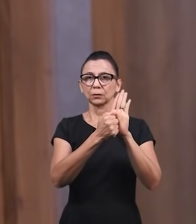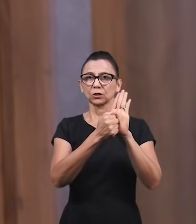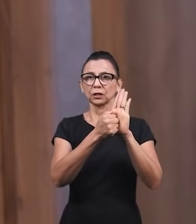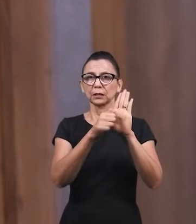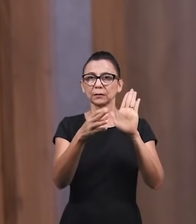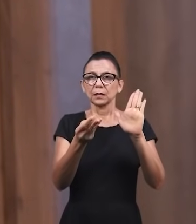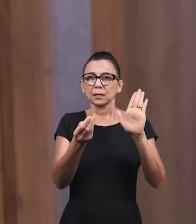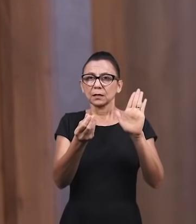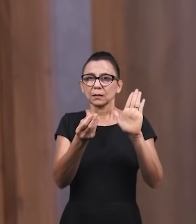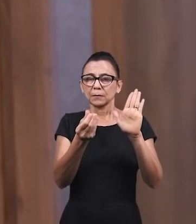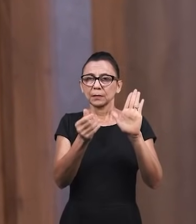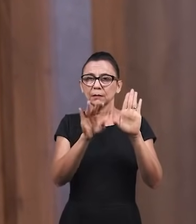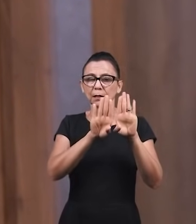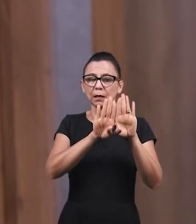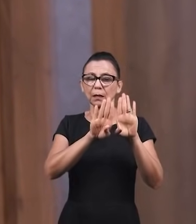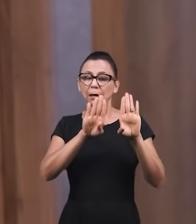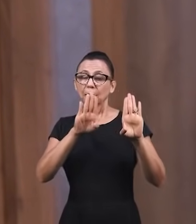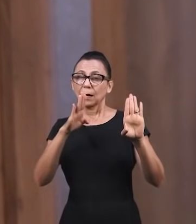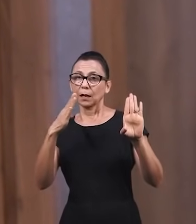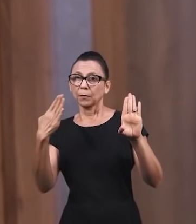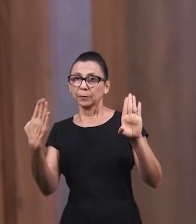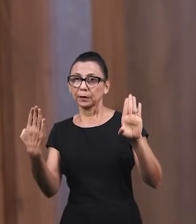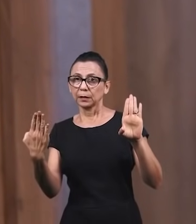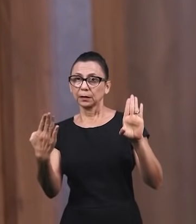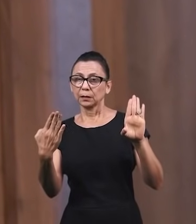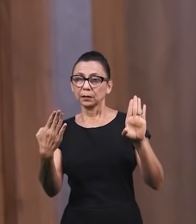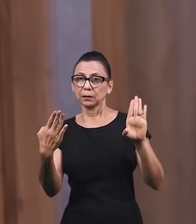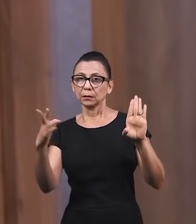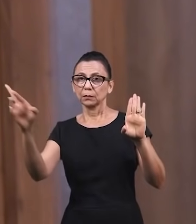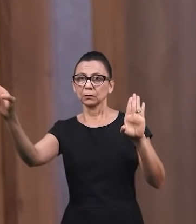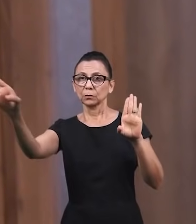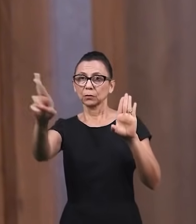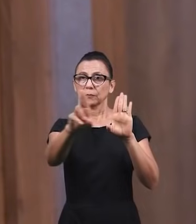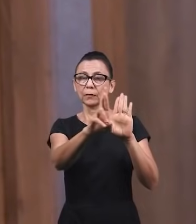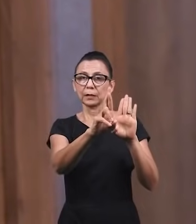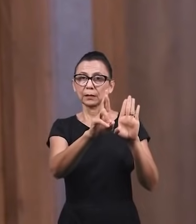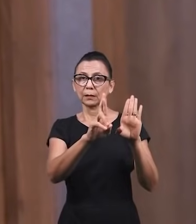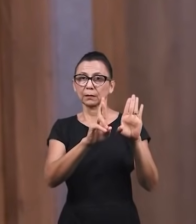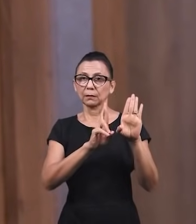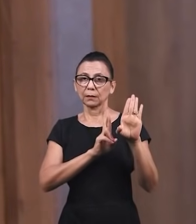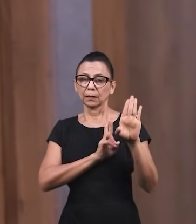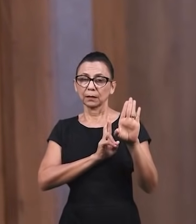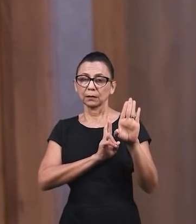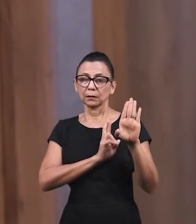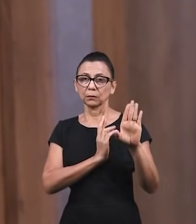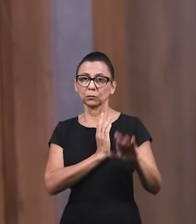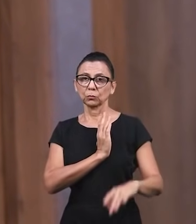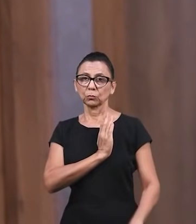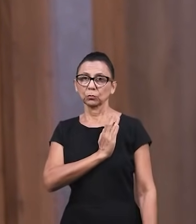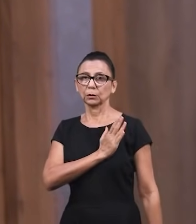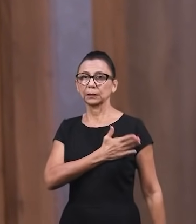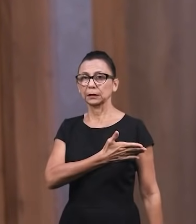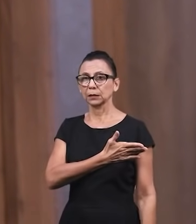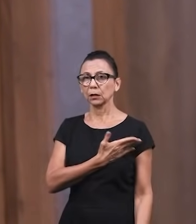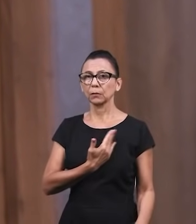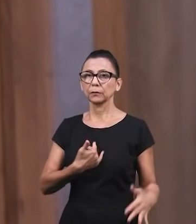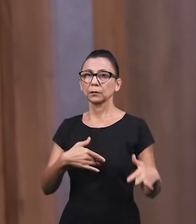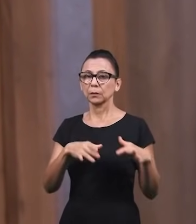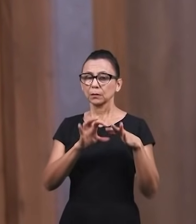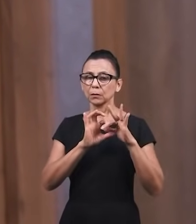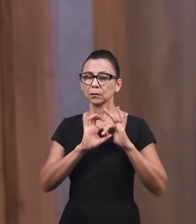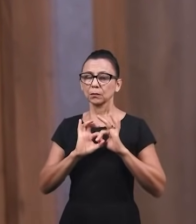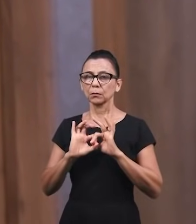e abrir a porta, eu entrarei em sua casa, no seu coração. Cearei com